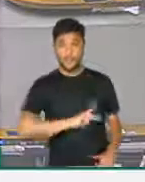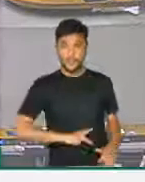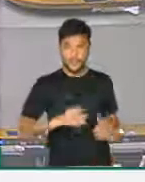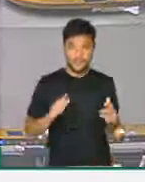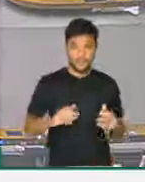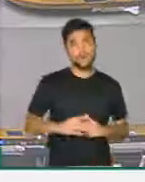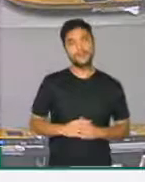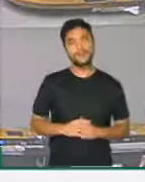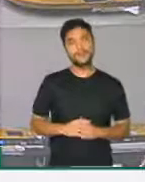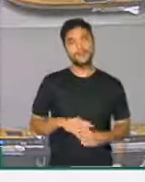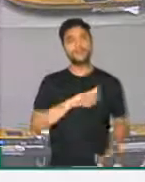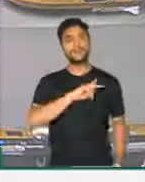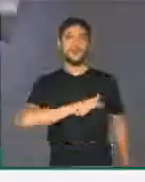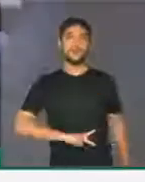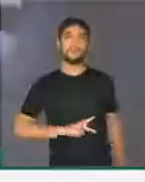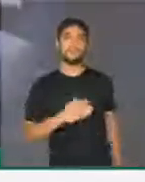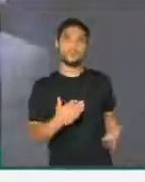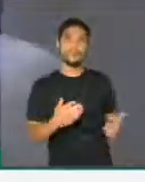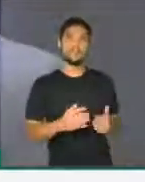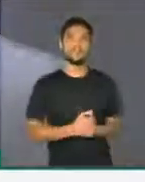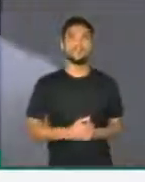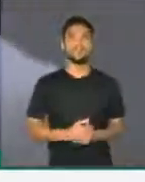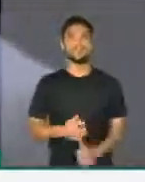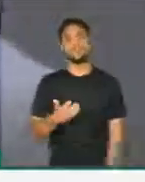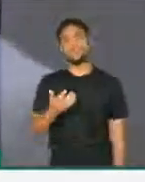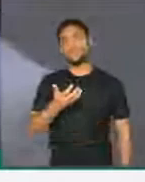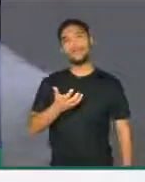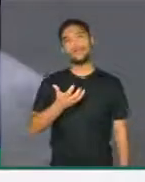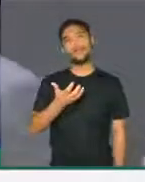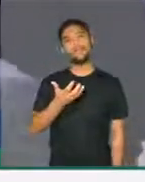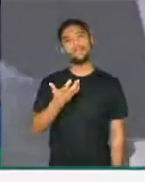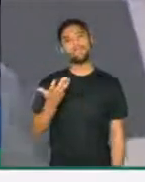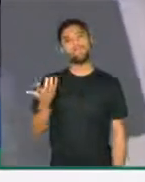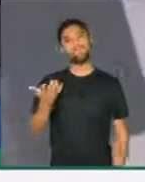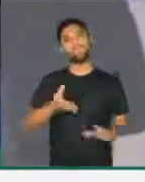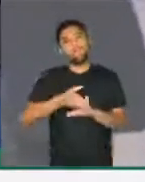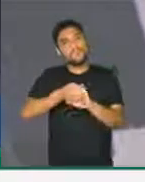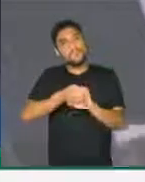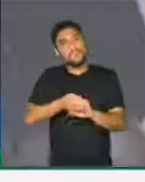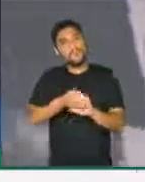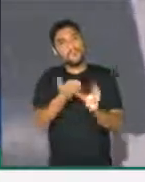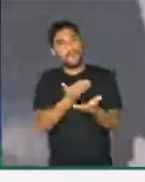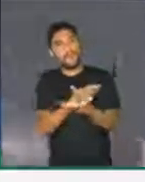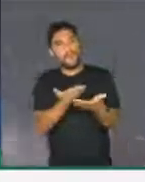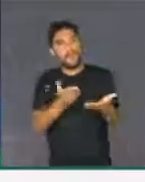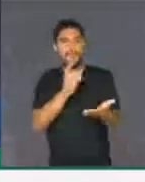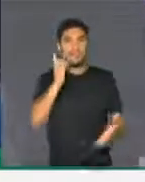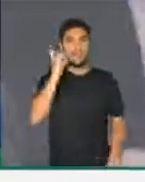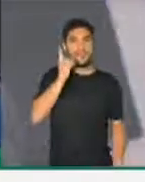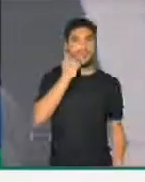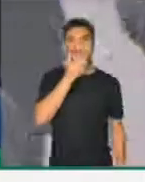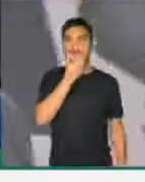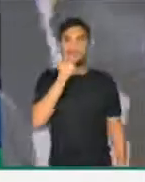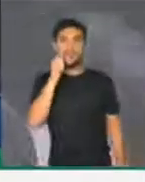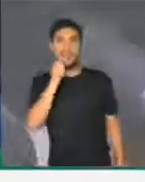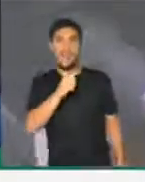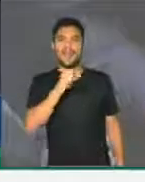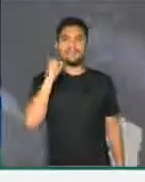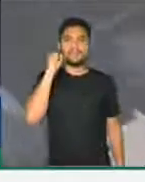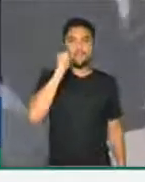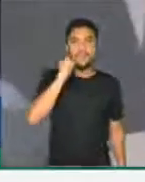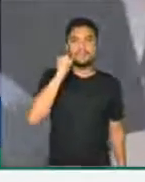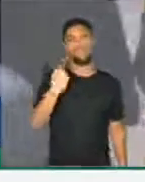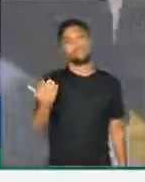Opa, seu presidente, eu queria apenas fazer um cumprimento aqui a todos os deputados, deputadas, senadores